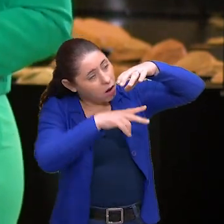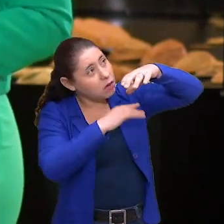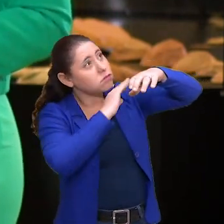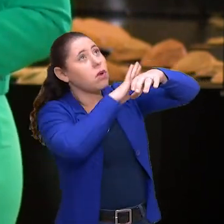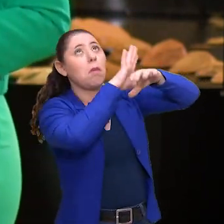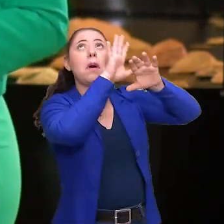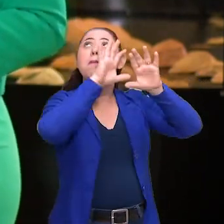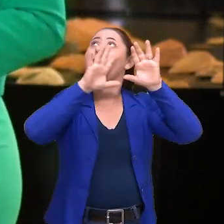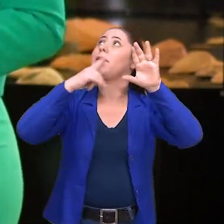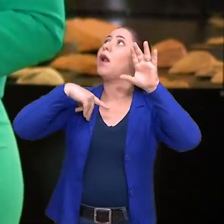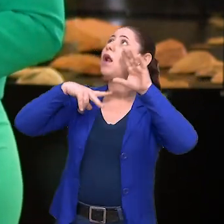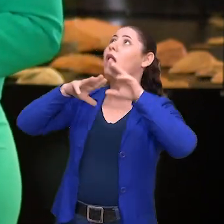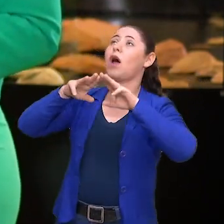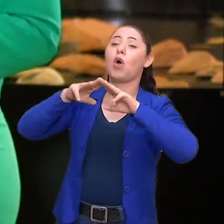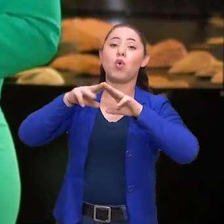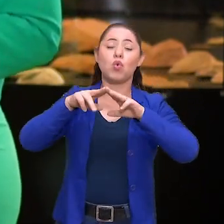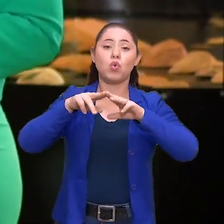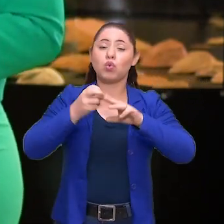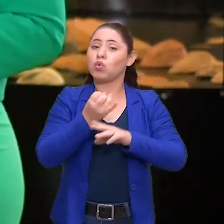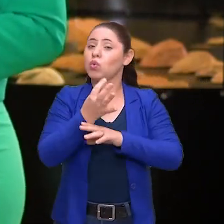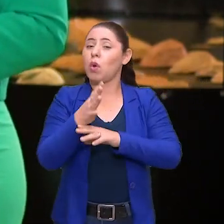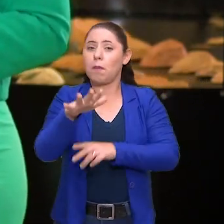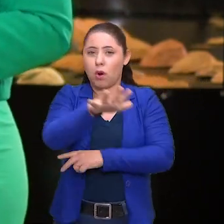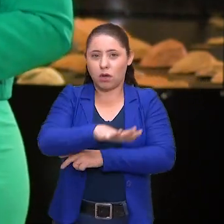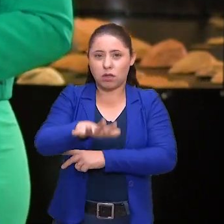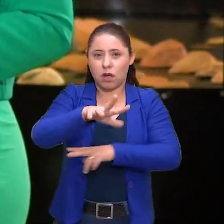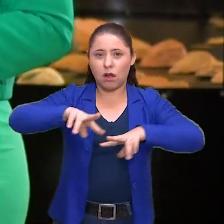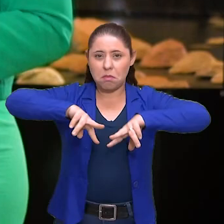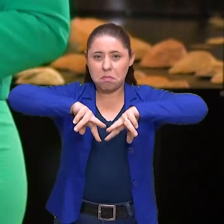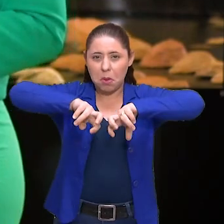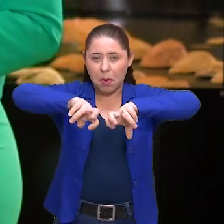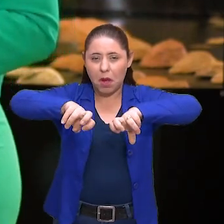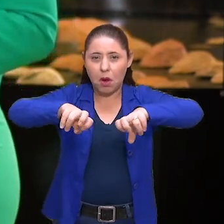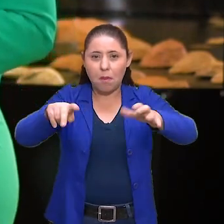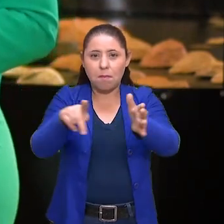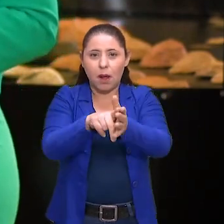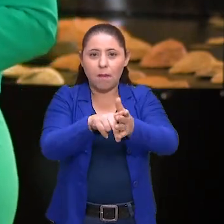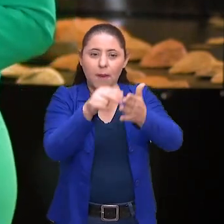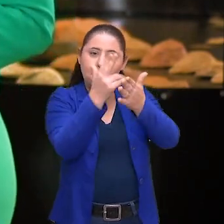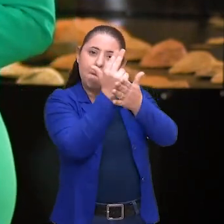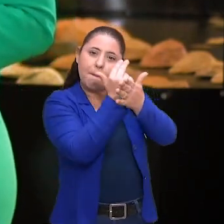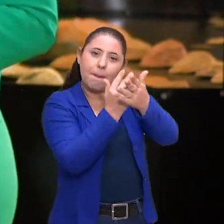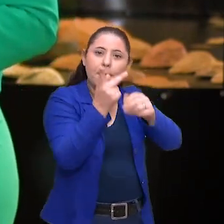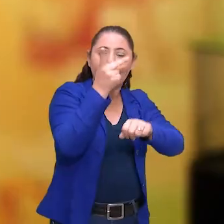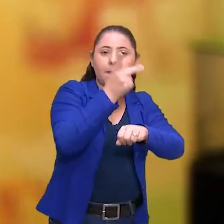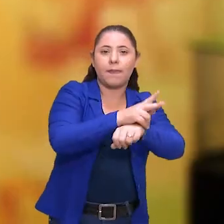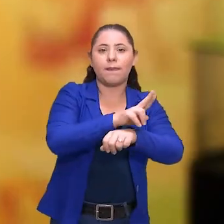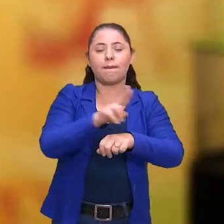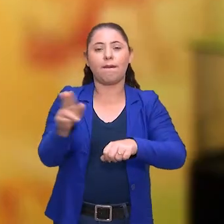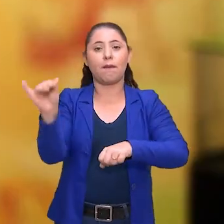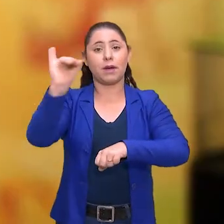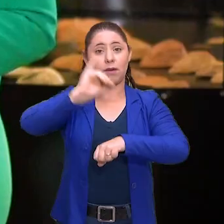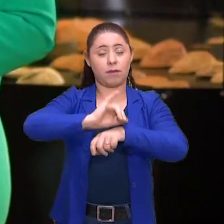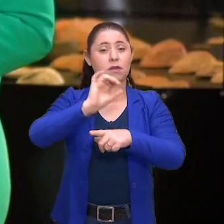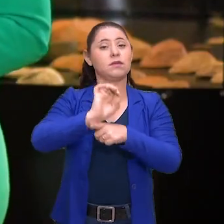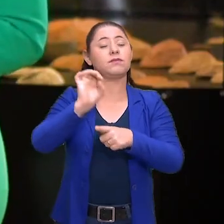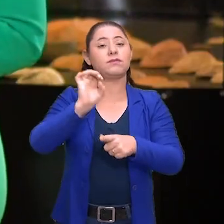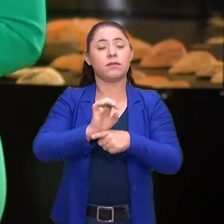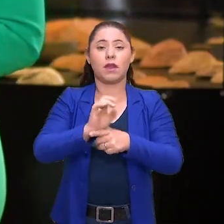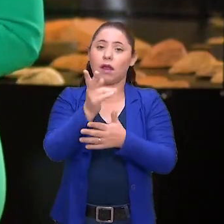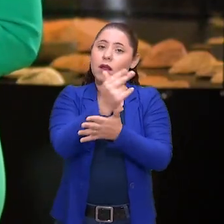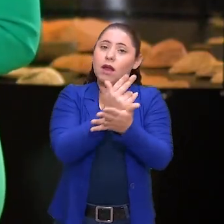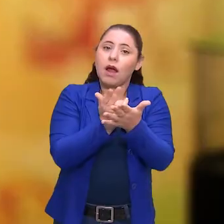da cidade. O número de sítios arqueológicos com arte rupestre é um dos maiores. Por isso, o nome de